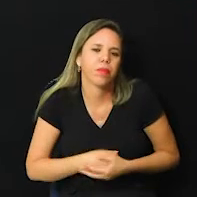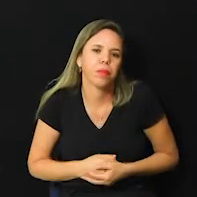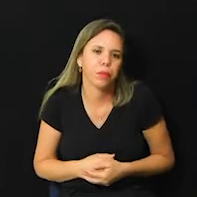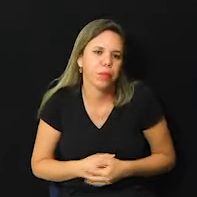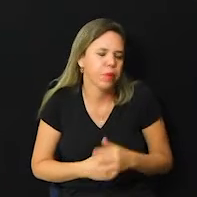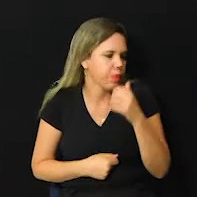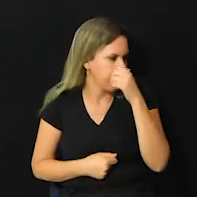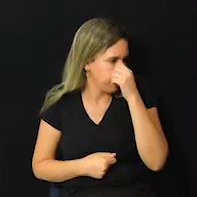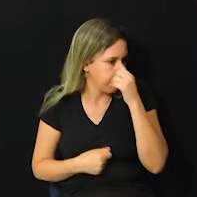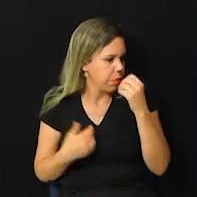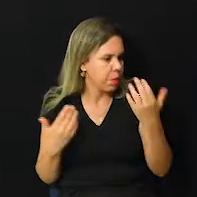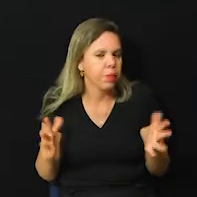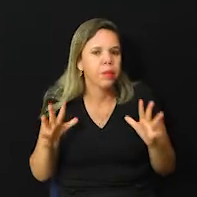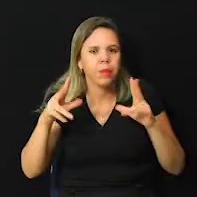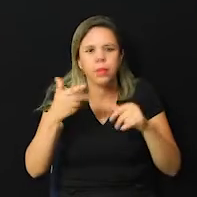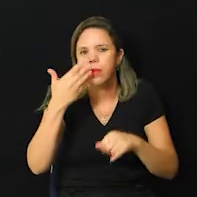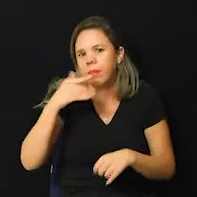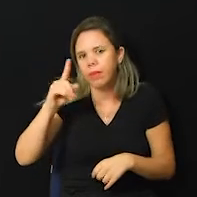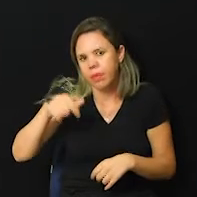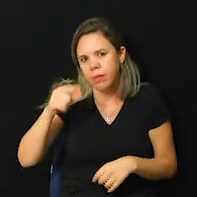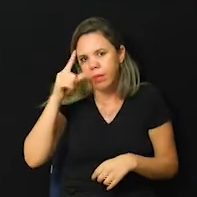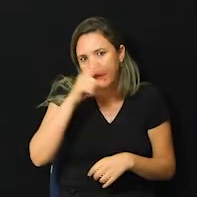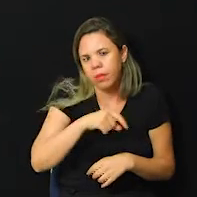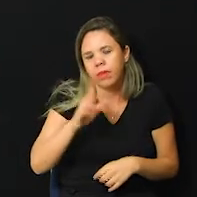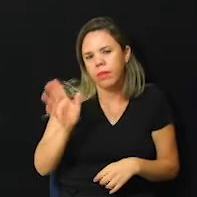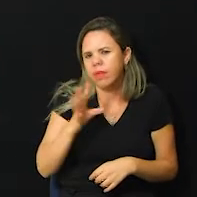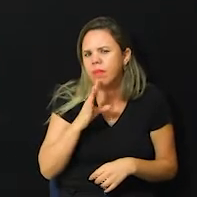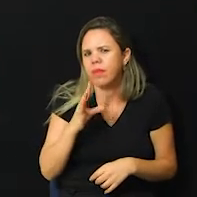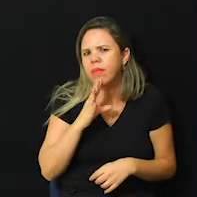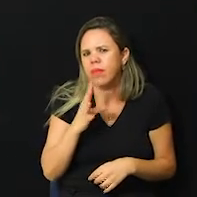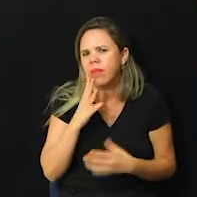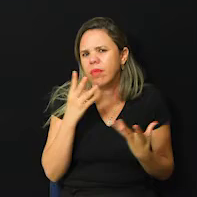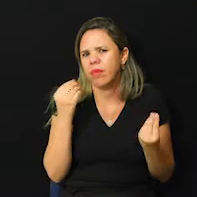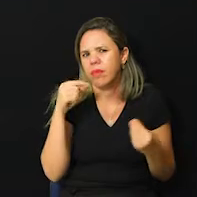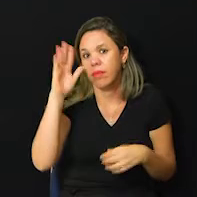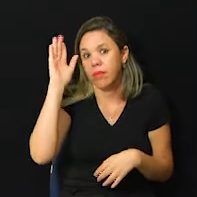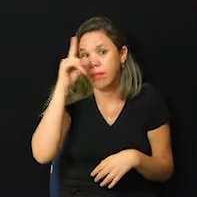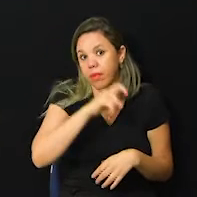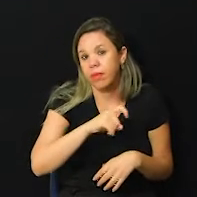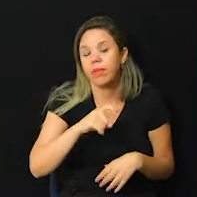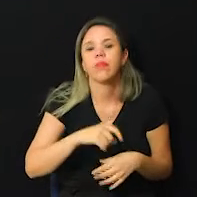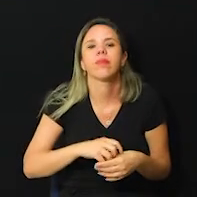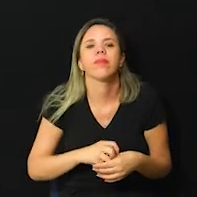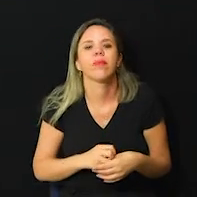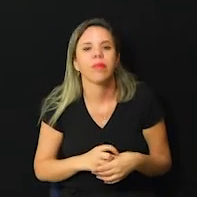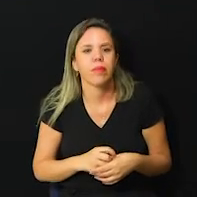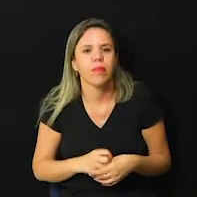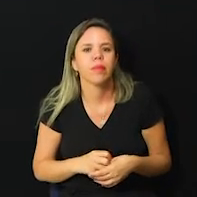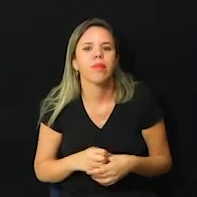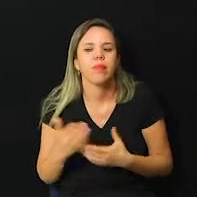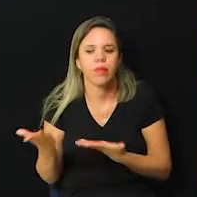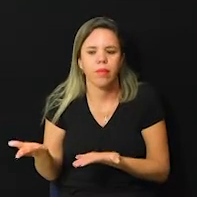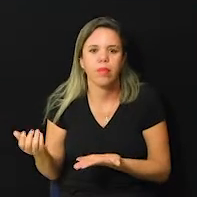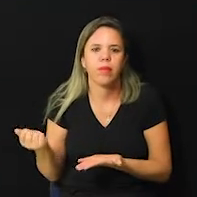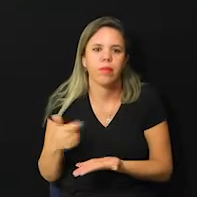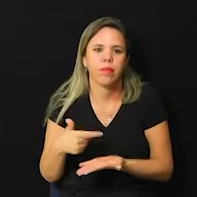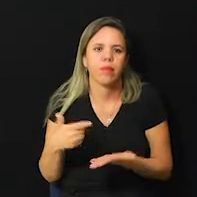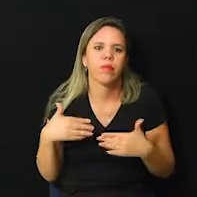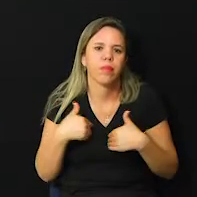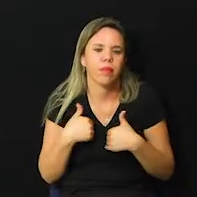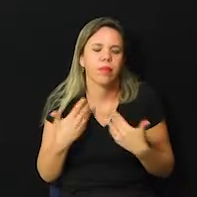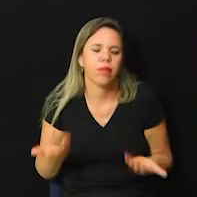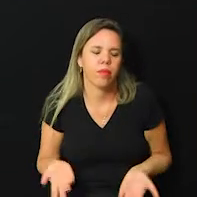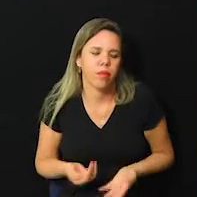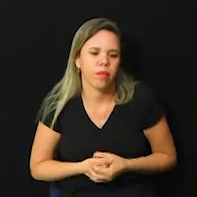muito difícil e assim toda criança é difícil eu já conheci crianças muito mais difícil E aí mesmo por